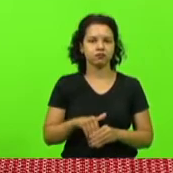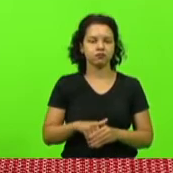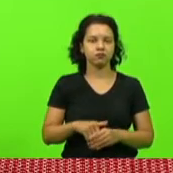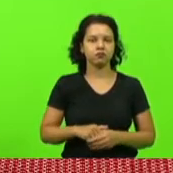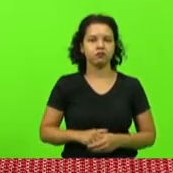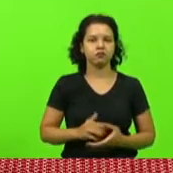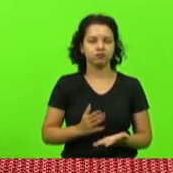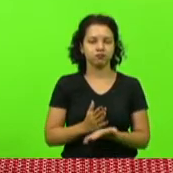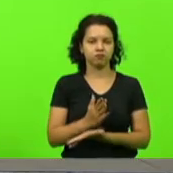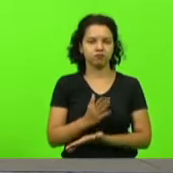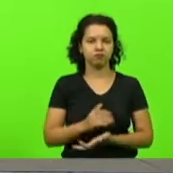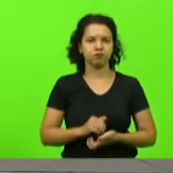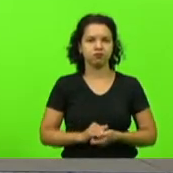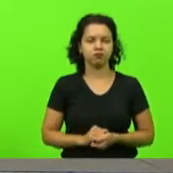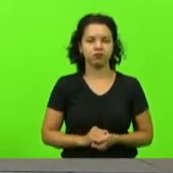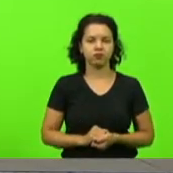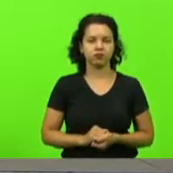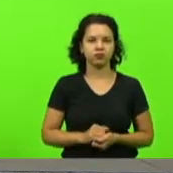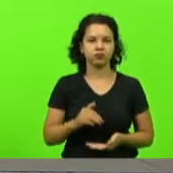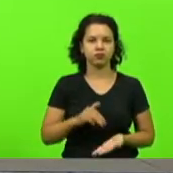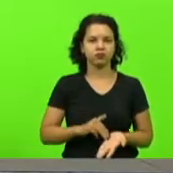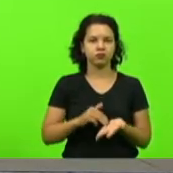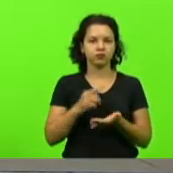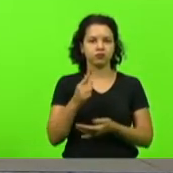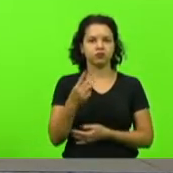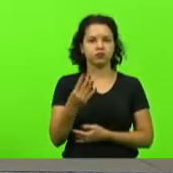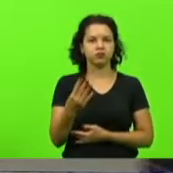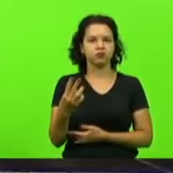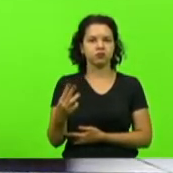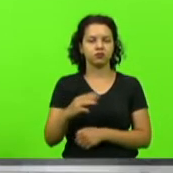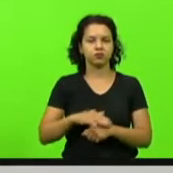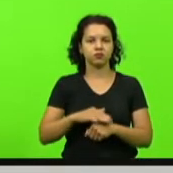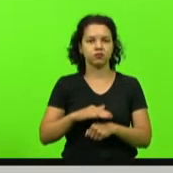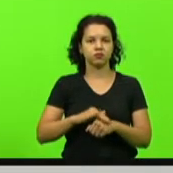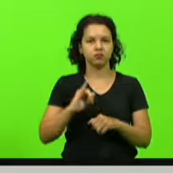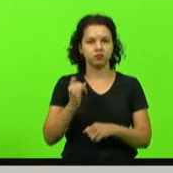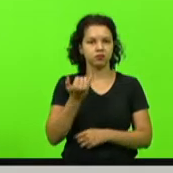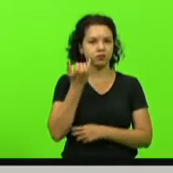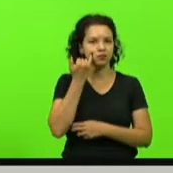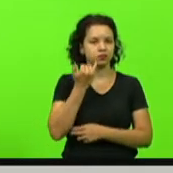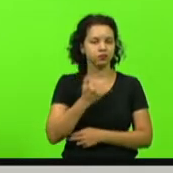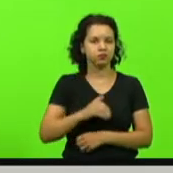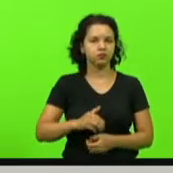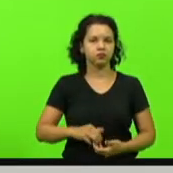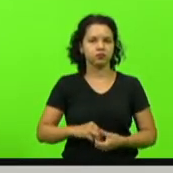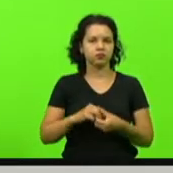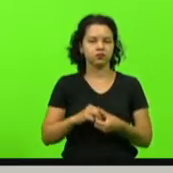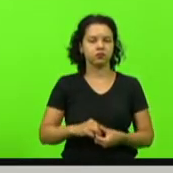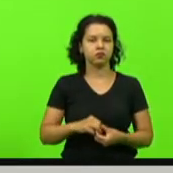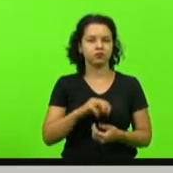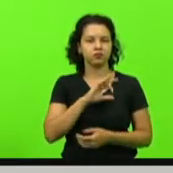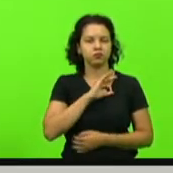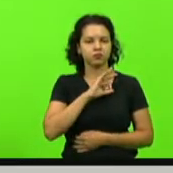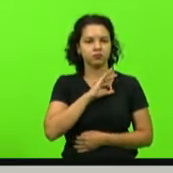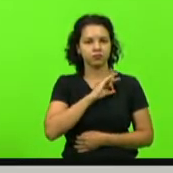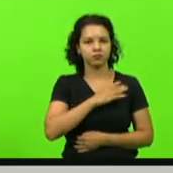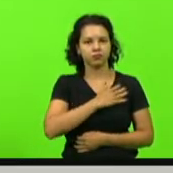está aprovado. Moção 143, autor deputado Gessé Lopes, cumprimentando os policiais